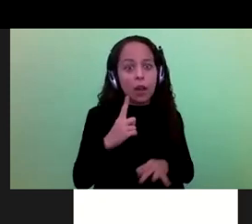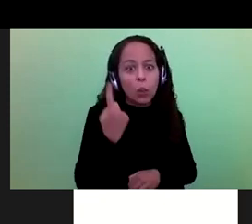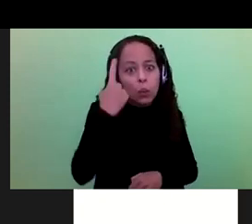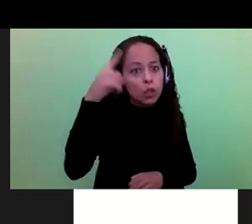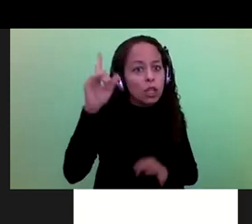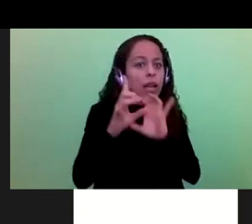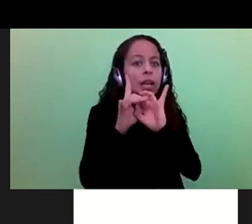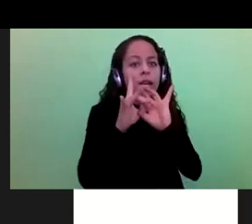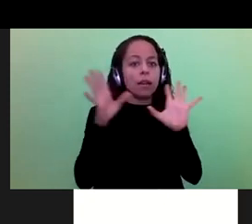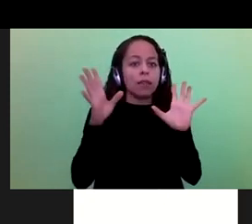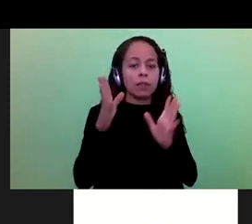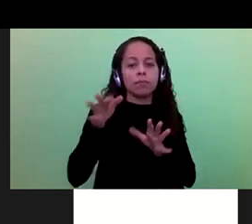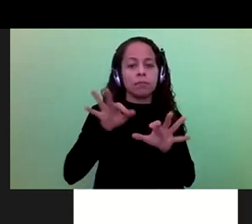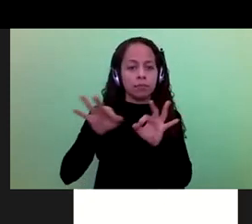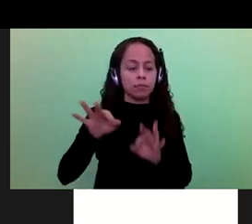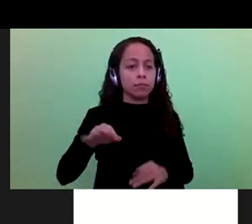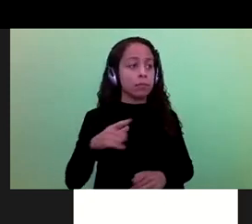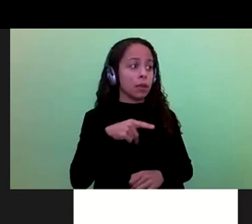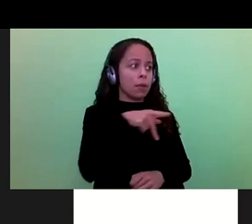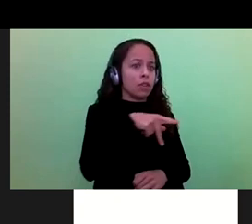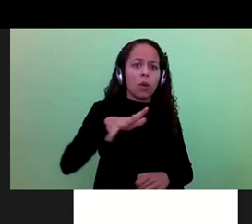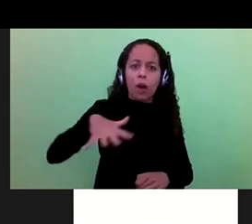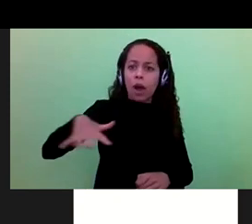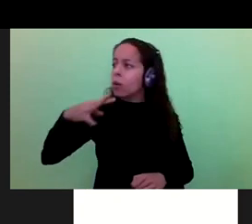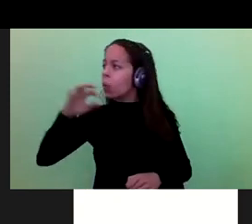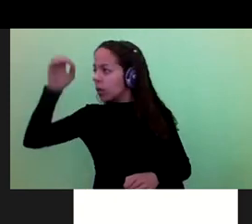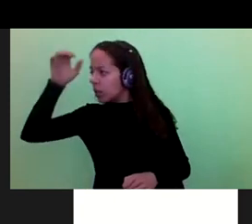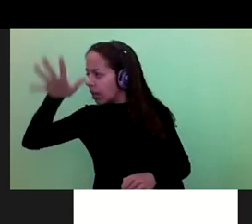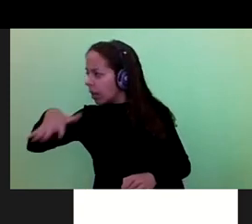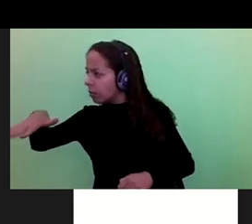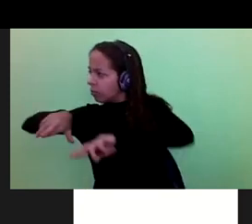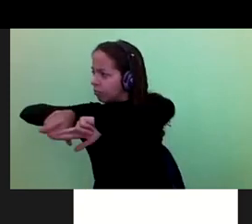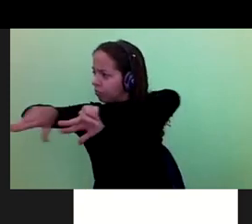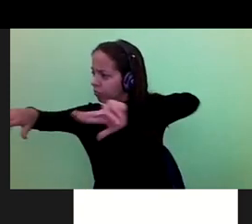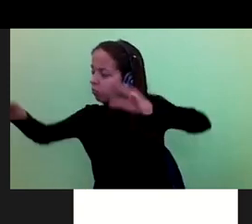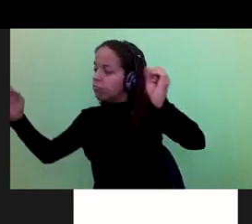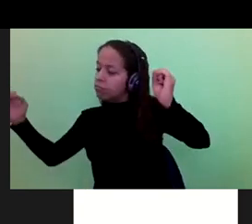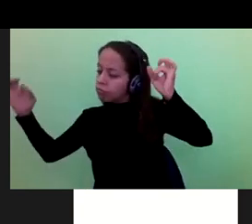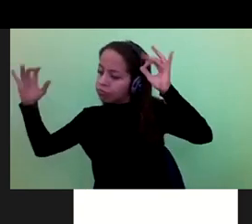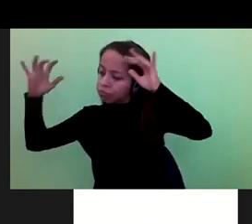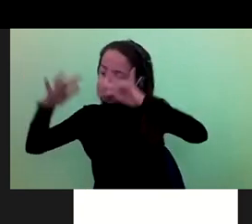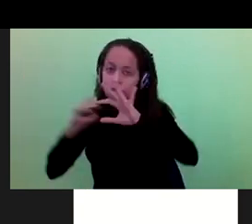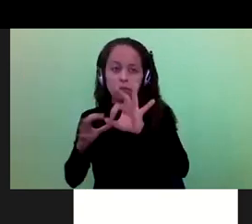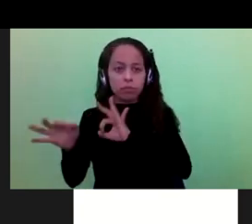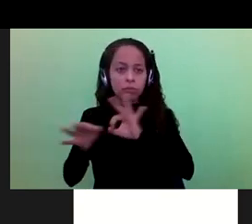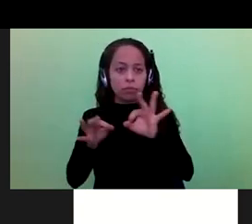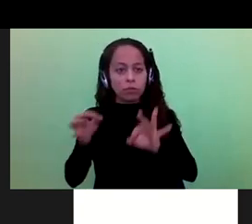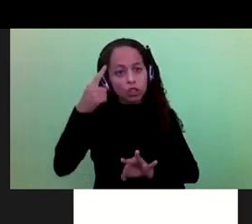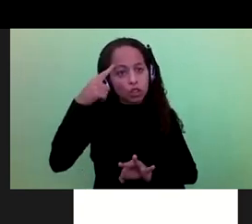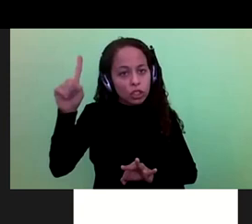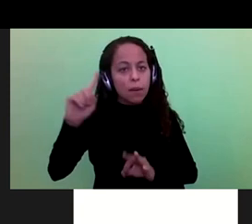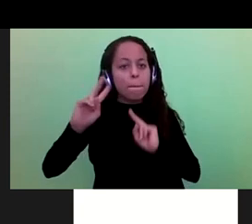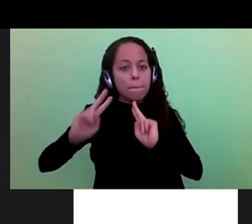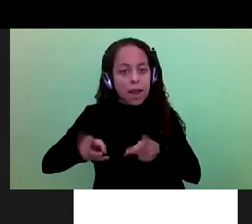os professores da mesma área de conhecimento se reúnem para planejamento num mesmo dia e num mesmo